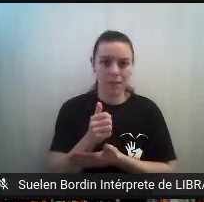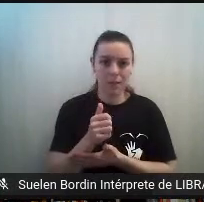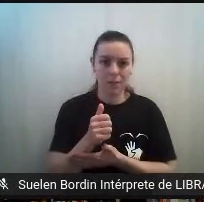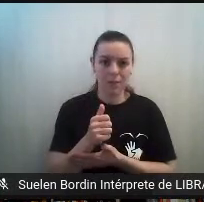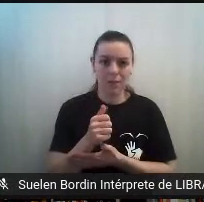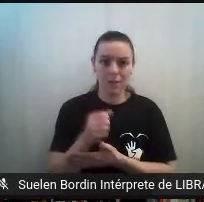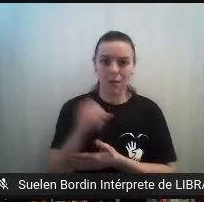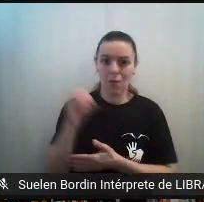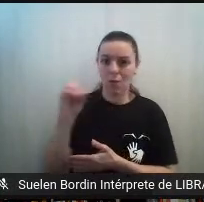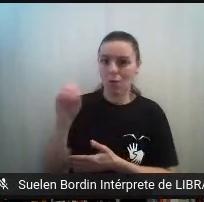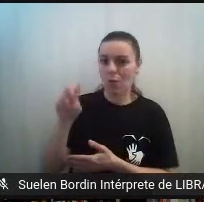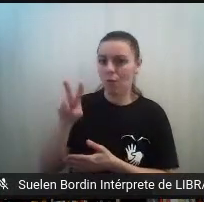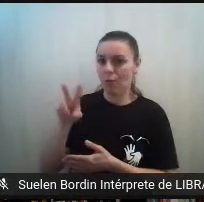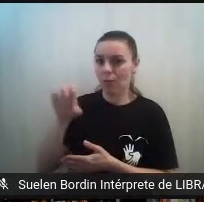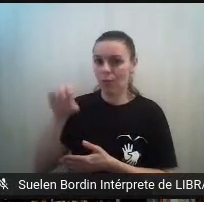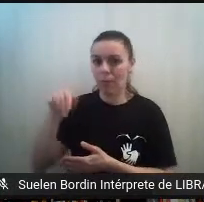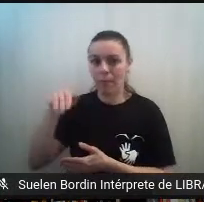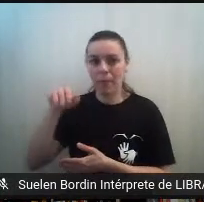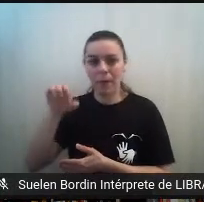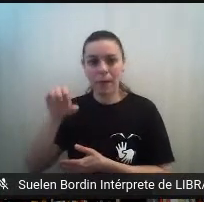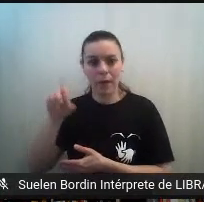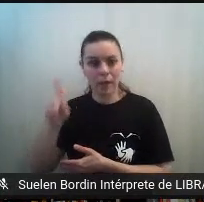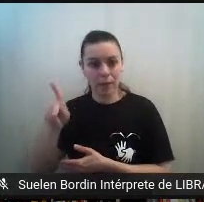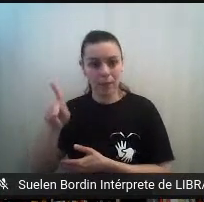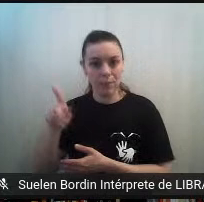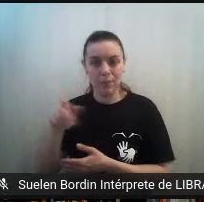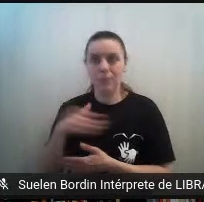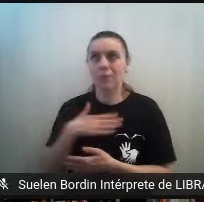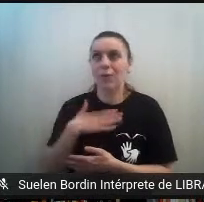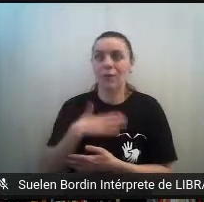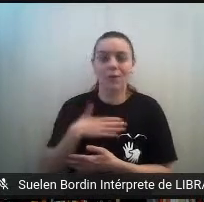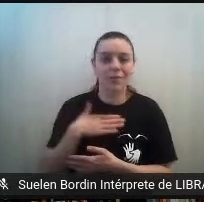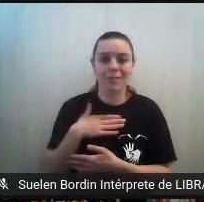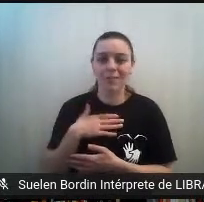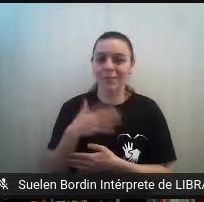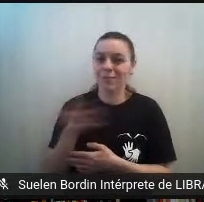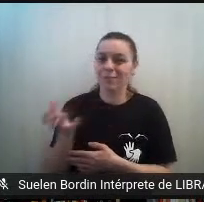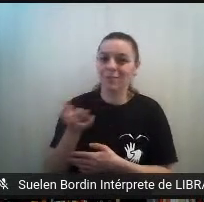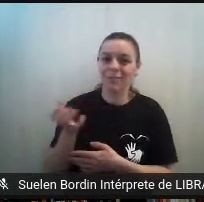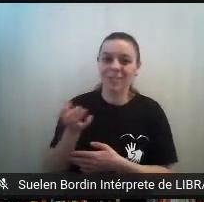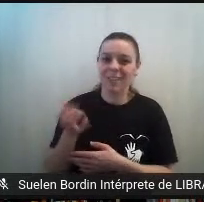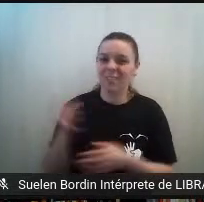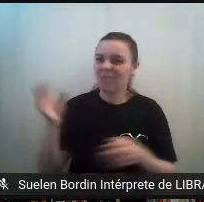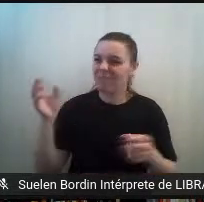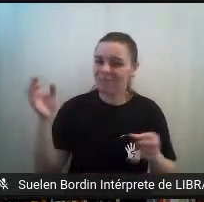OBMEP de 2018, eu pensei, ah, nossa, eu quero ganhar, porque eu sou meio competitiva às